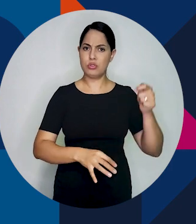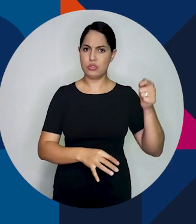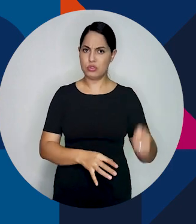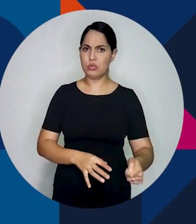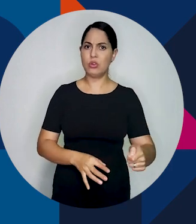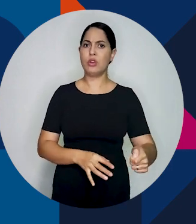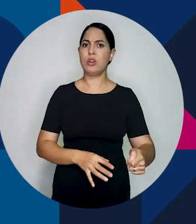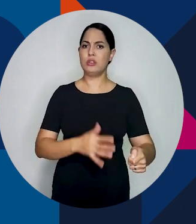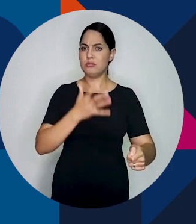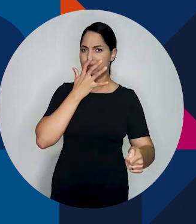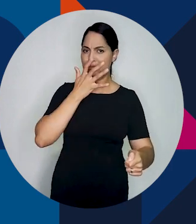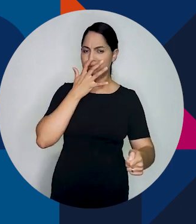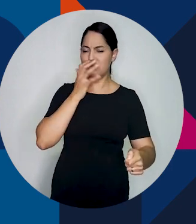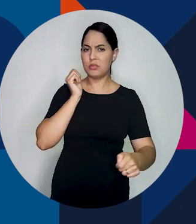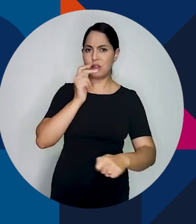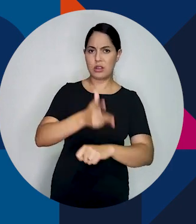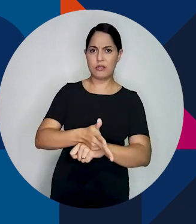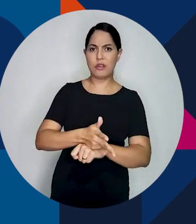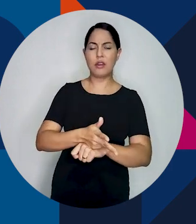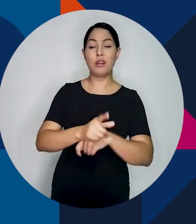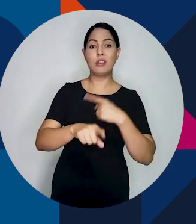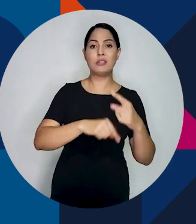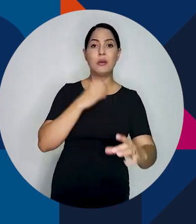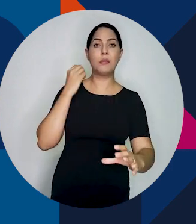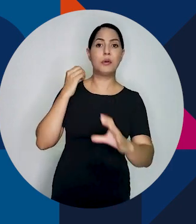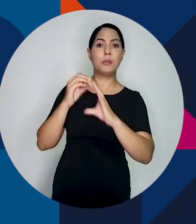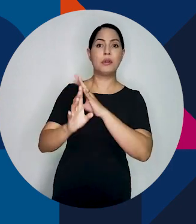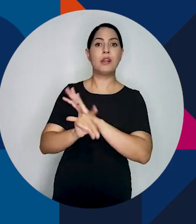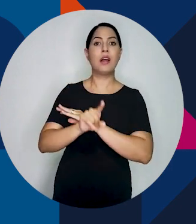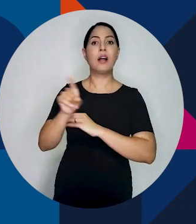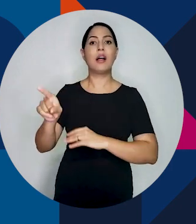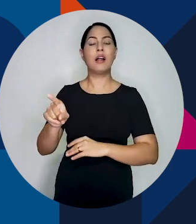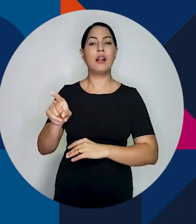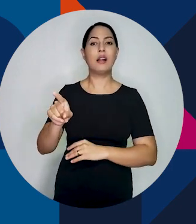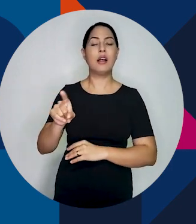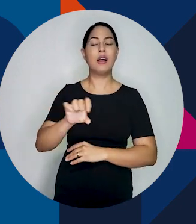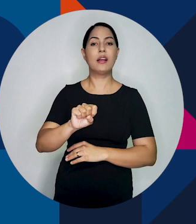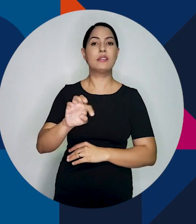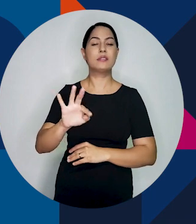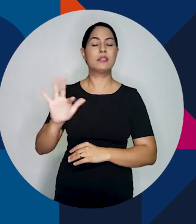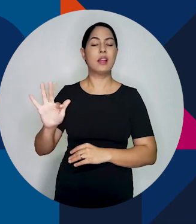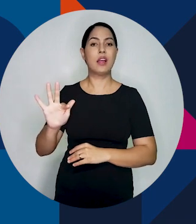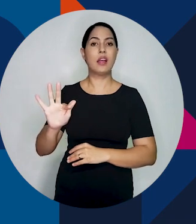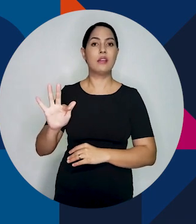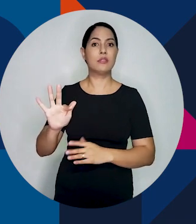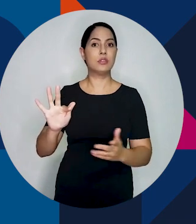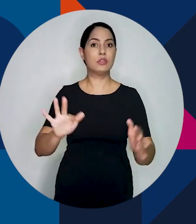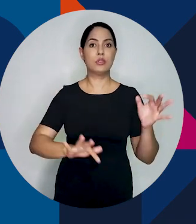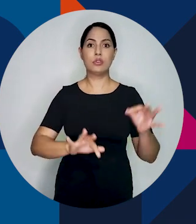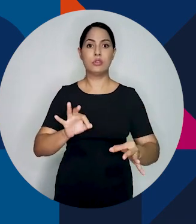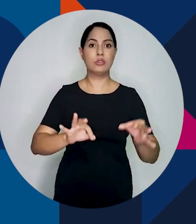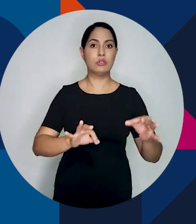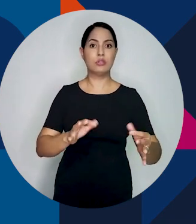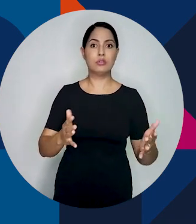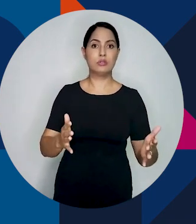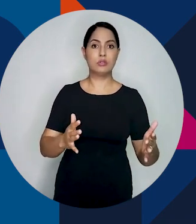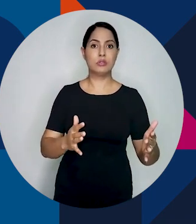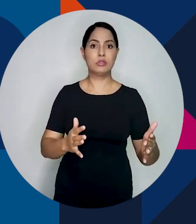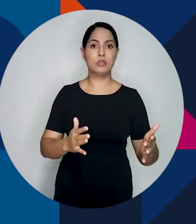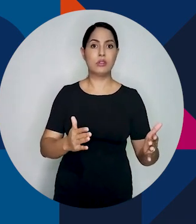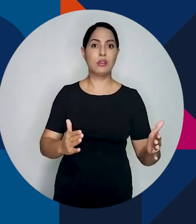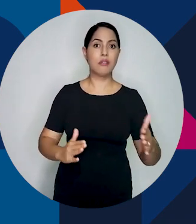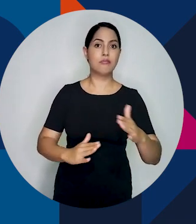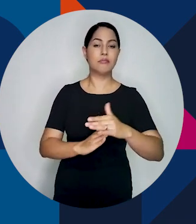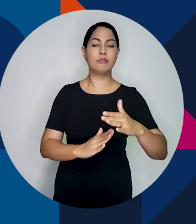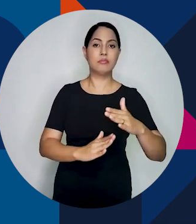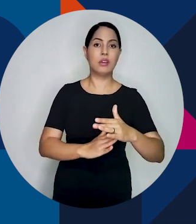custódia? O juiz ouvia a pessoa, gravava, registrava tudo em ato e encaminha para o Supremo para que o ministro possa decidir. O juiz chegava